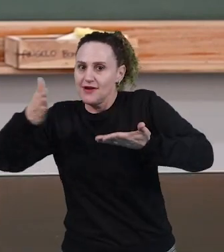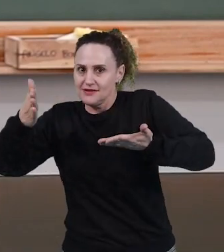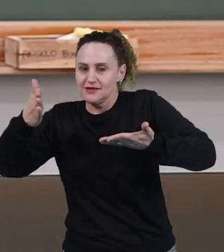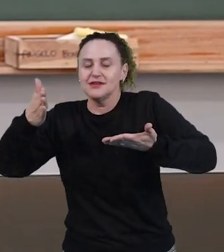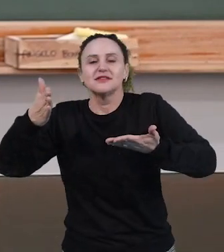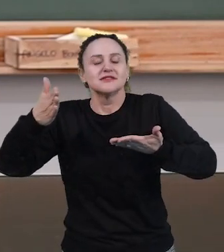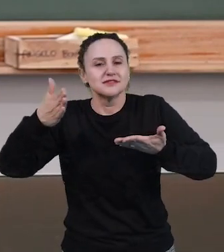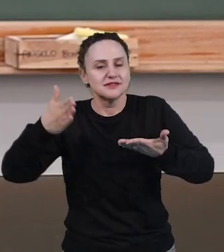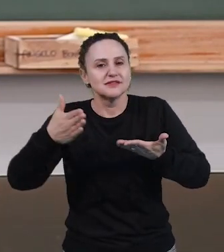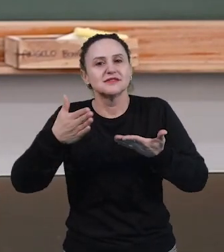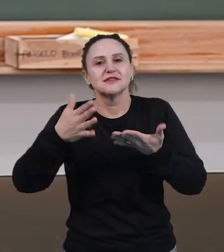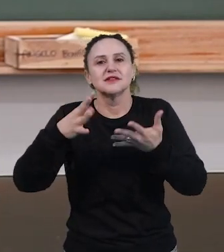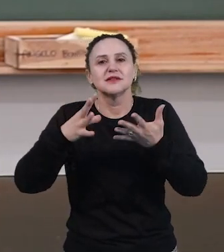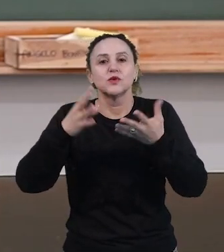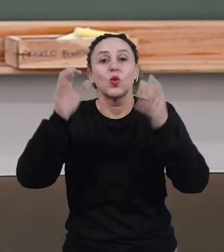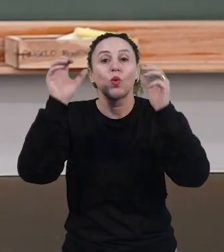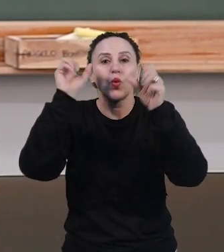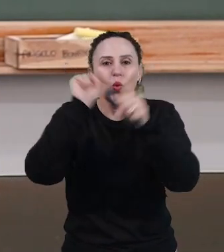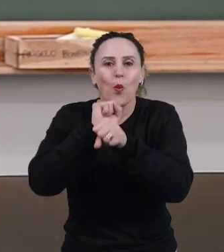operações concretas, né,